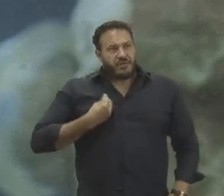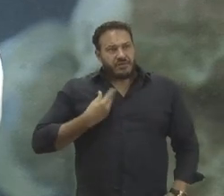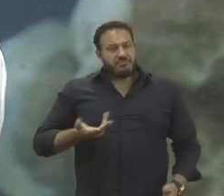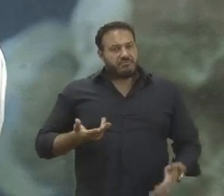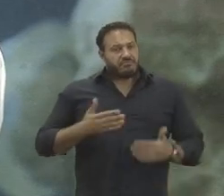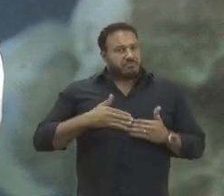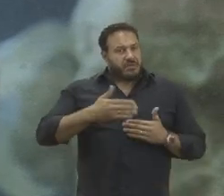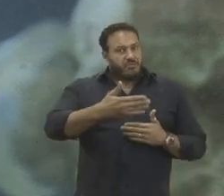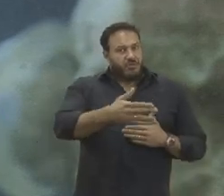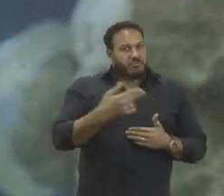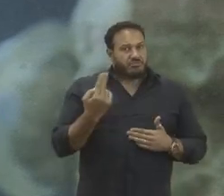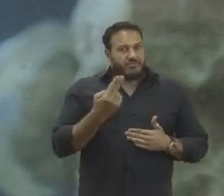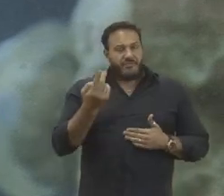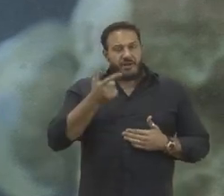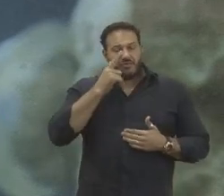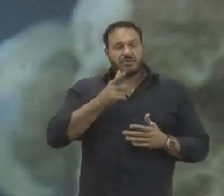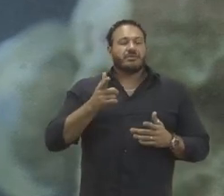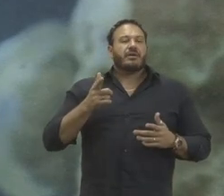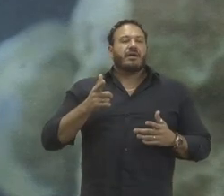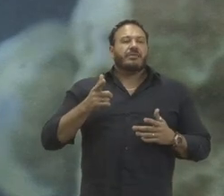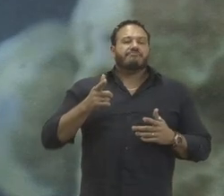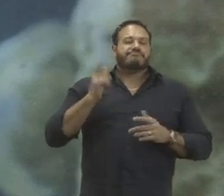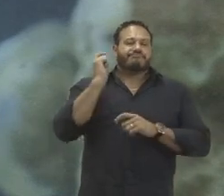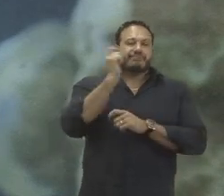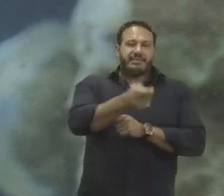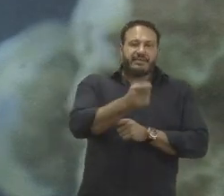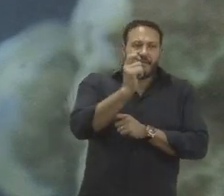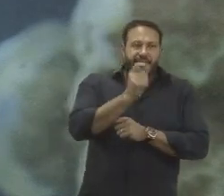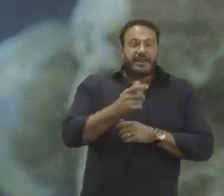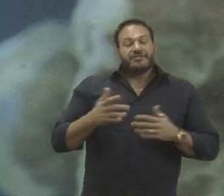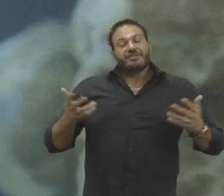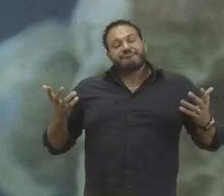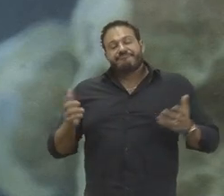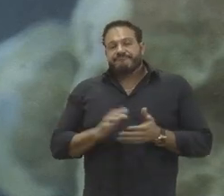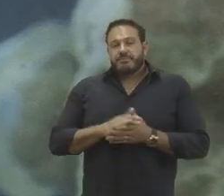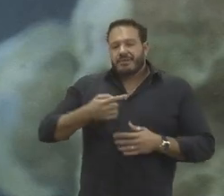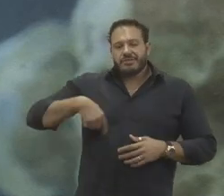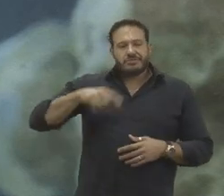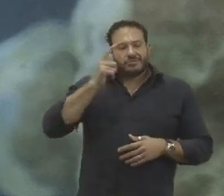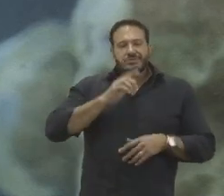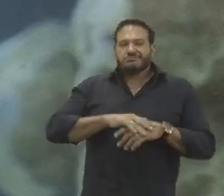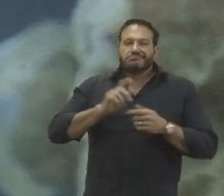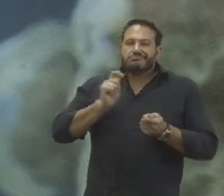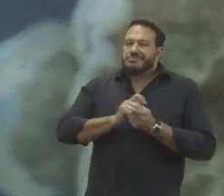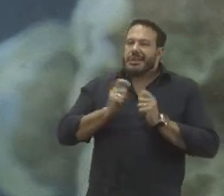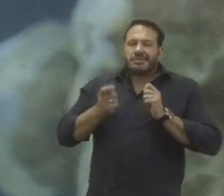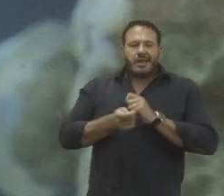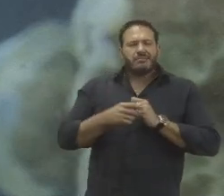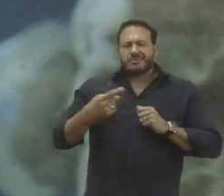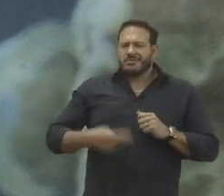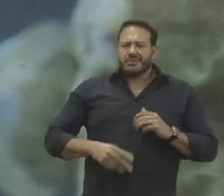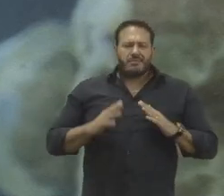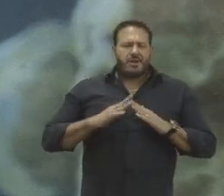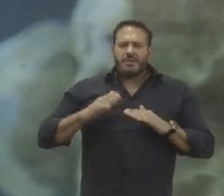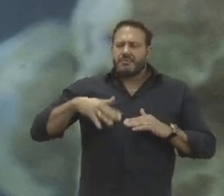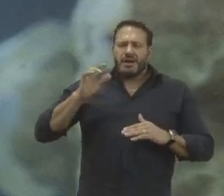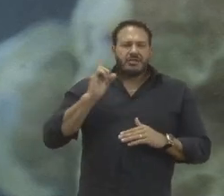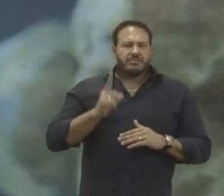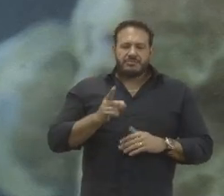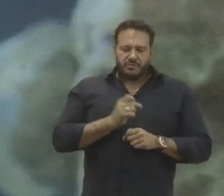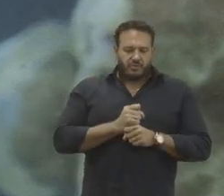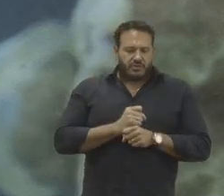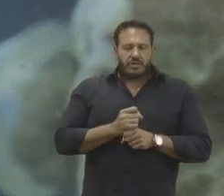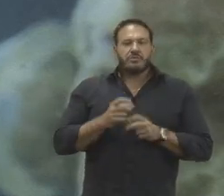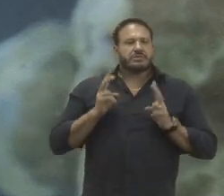vai mais caçar não vai poder mais pescar vai fazer o quê né o cara falou olha a gente se adapta a gente mora aqui há mais de 1000 anos a gente sempre se